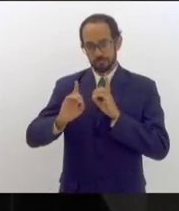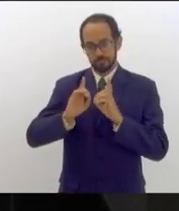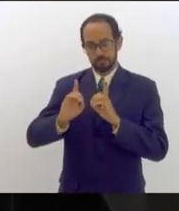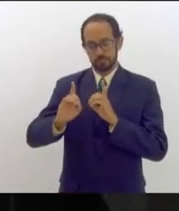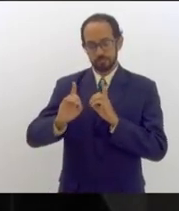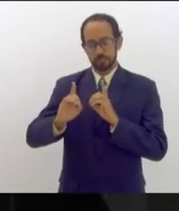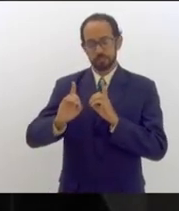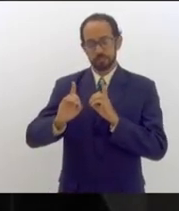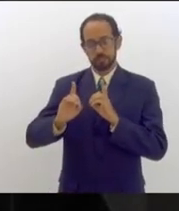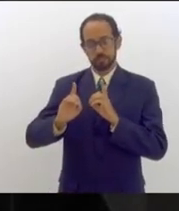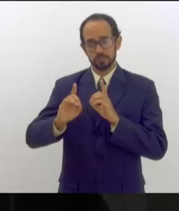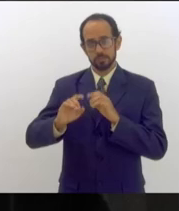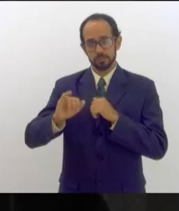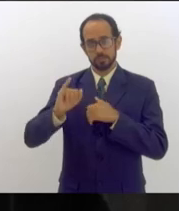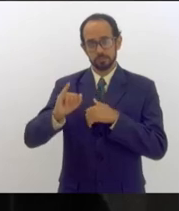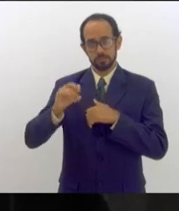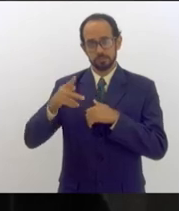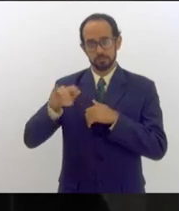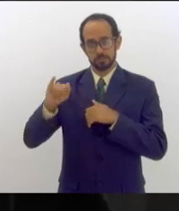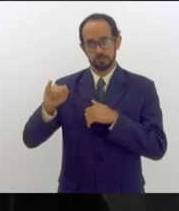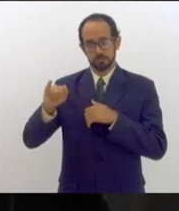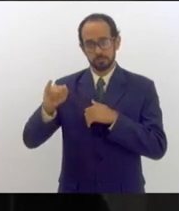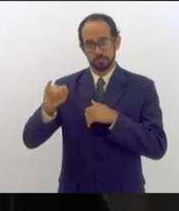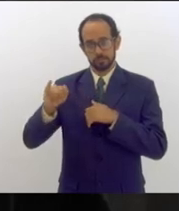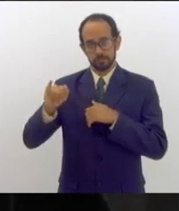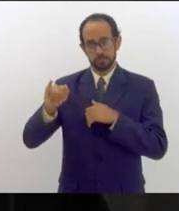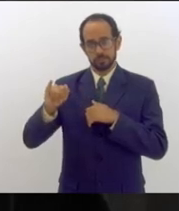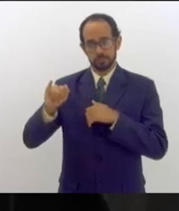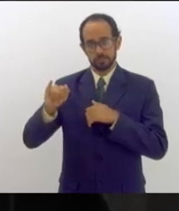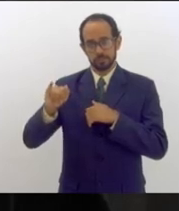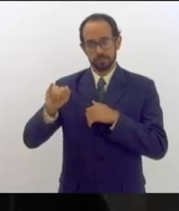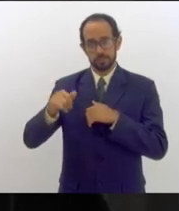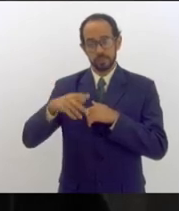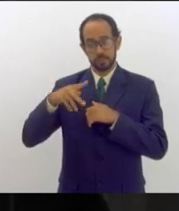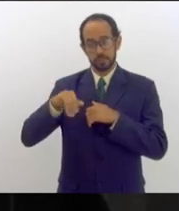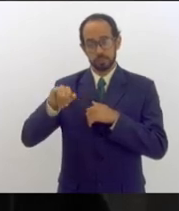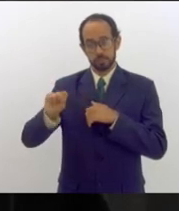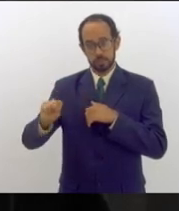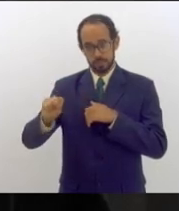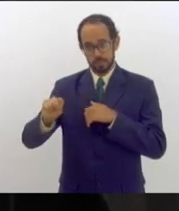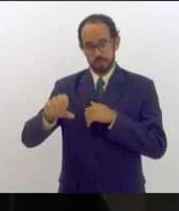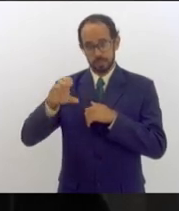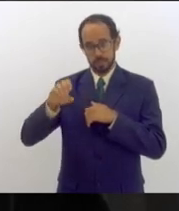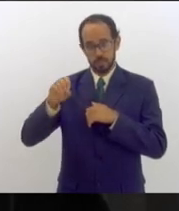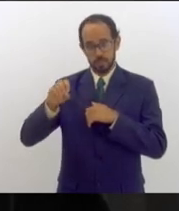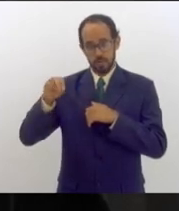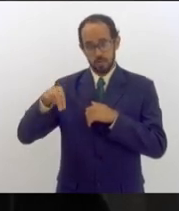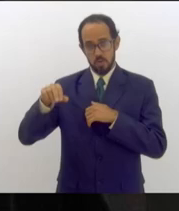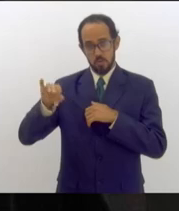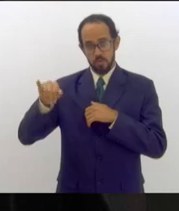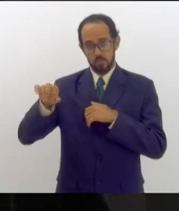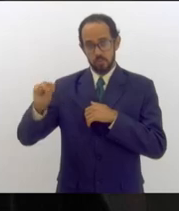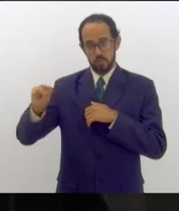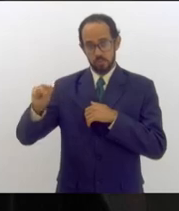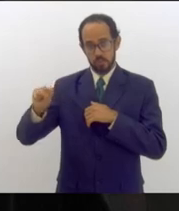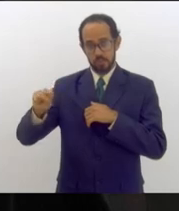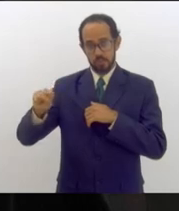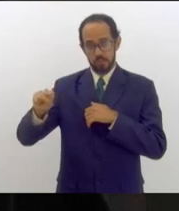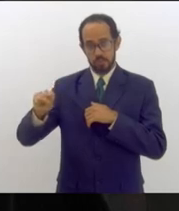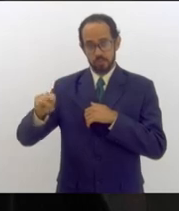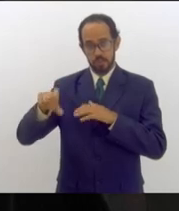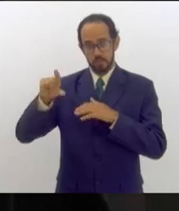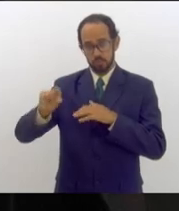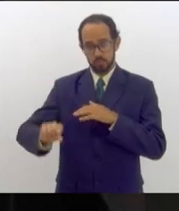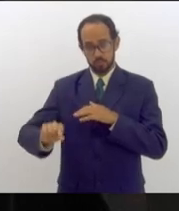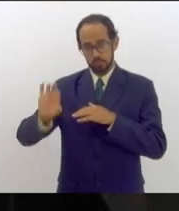a questão do IPI e do PIS cofins das suas reduções já